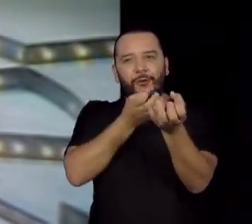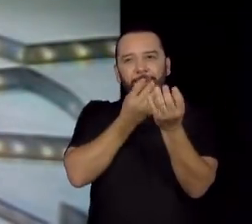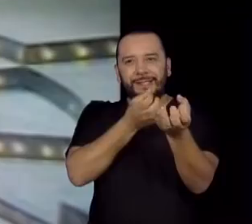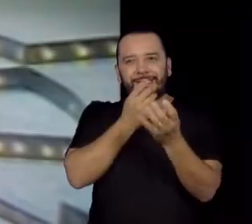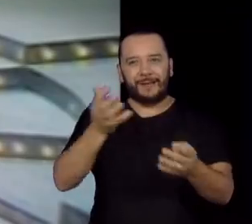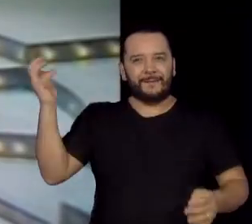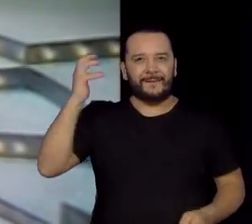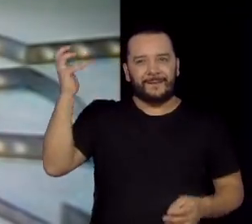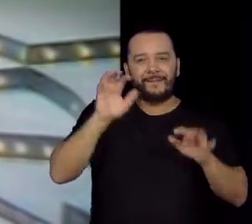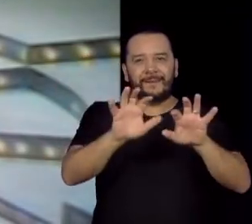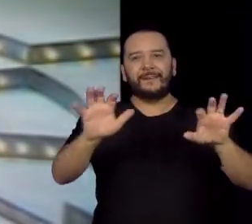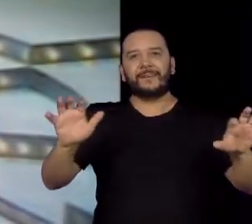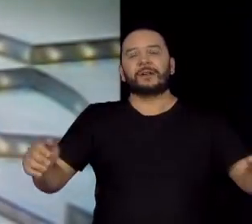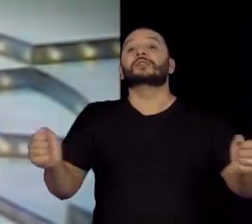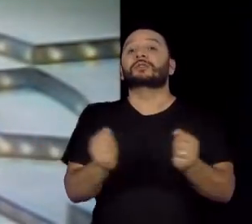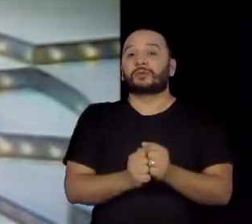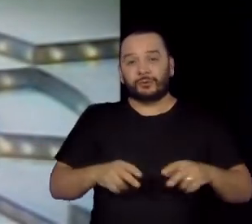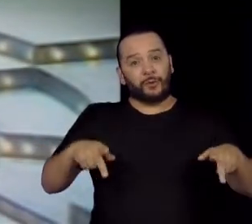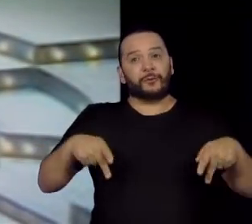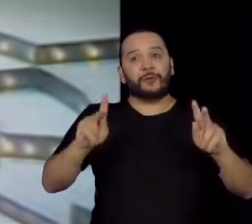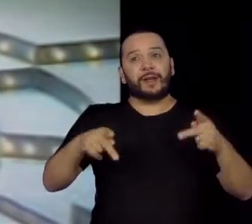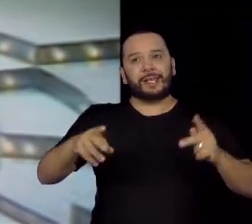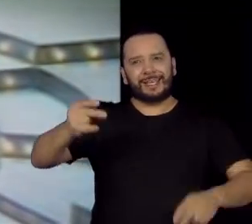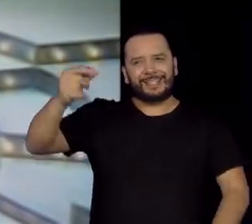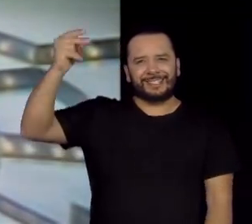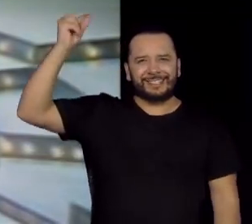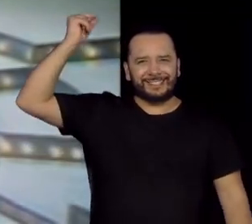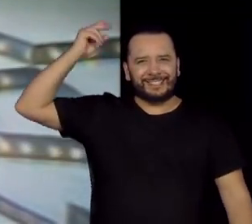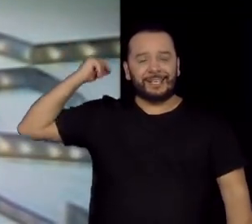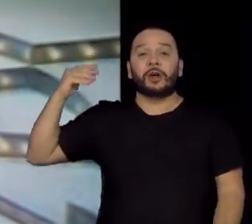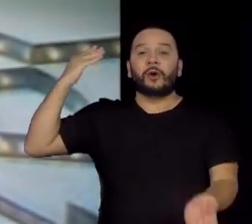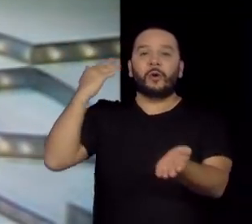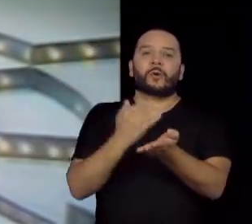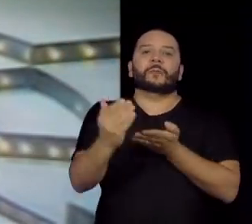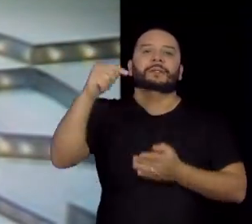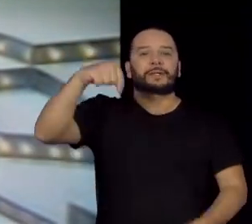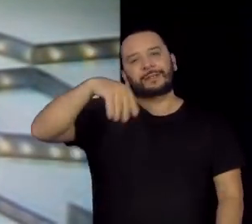ele, o funk desembarcou no nosso país.